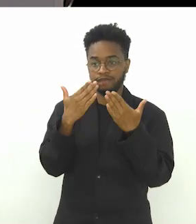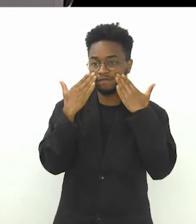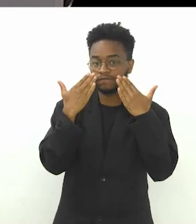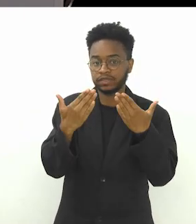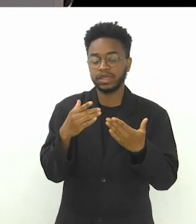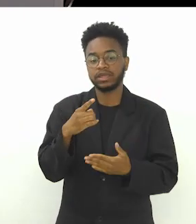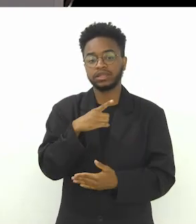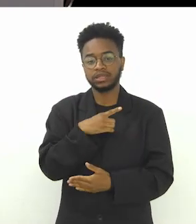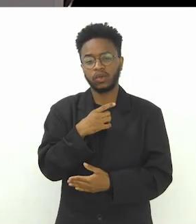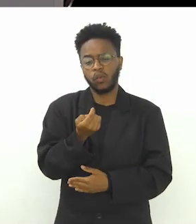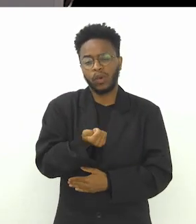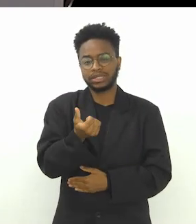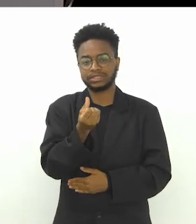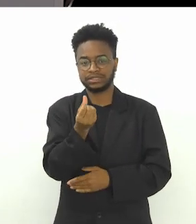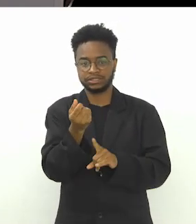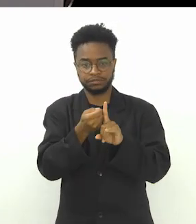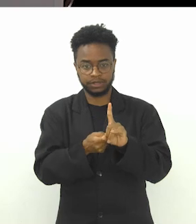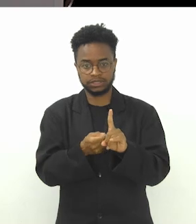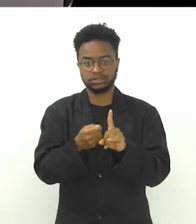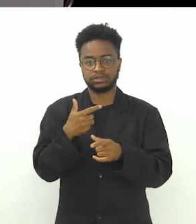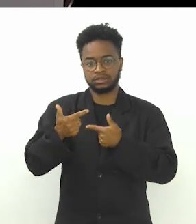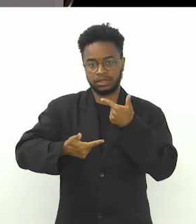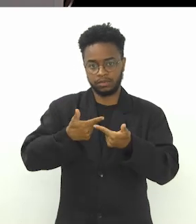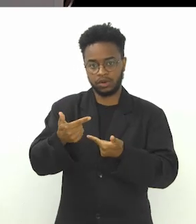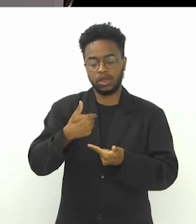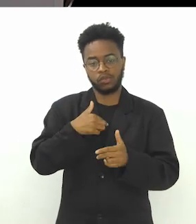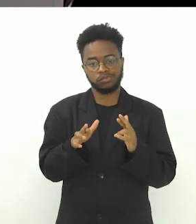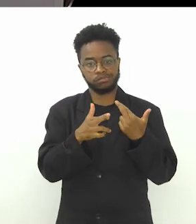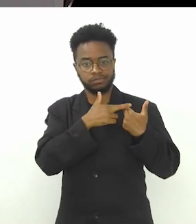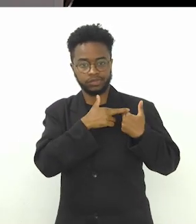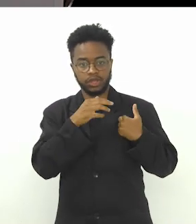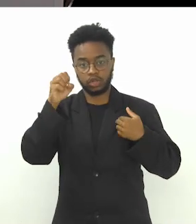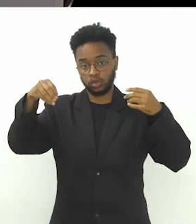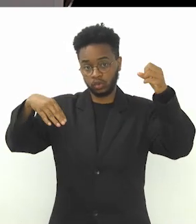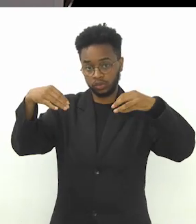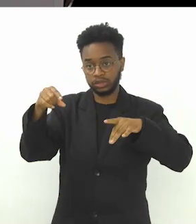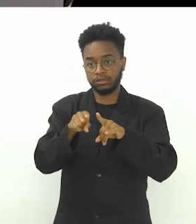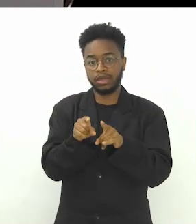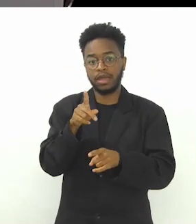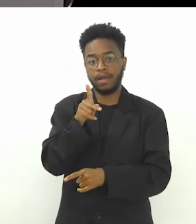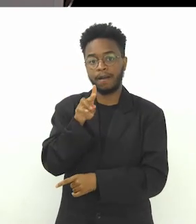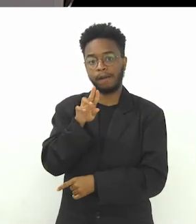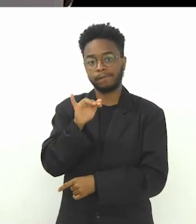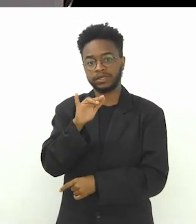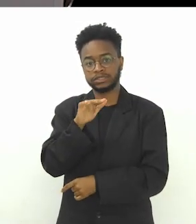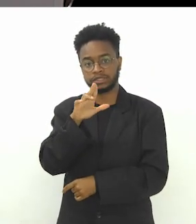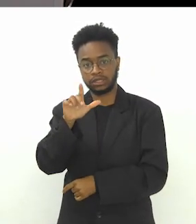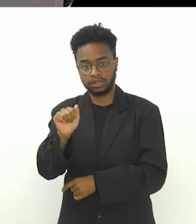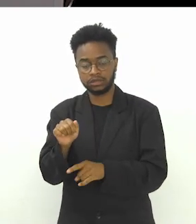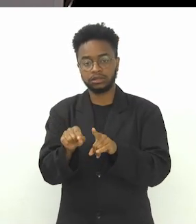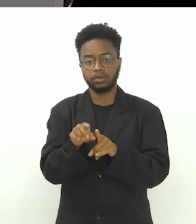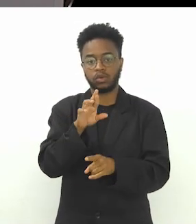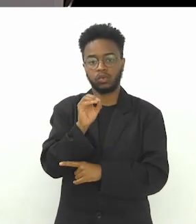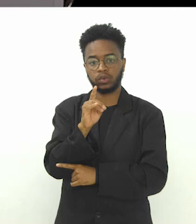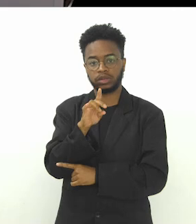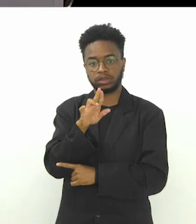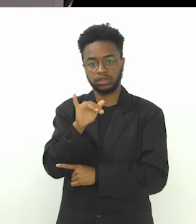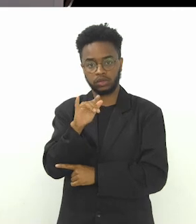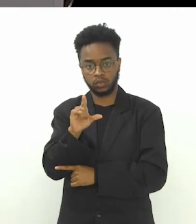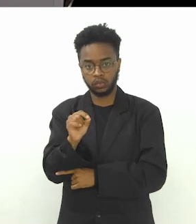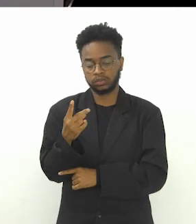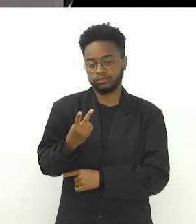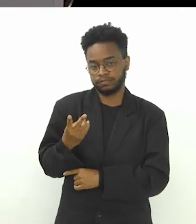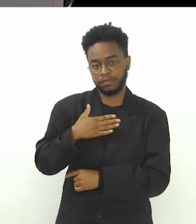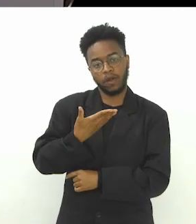trabalhou quase 6 meses. Eu fui responsável pela iluminação. A Priscila e o Rodrigo, que é outros grandes amigos